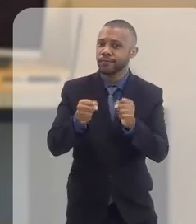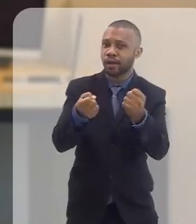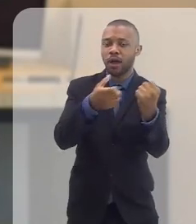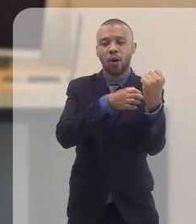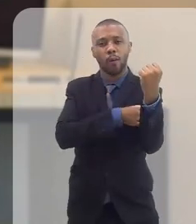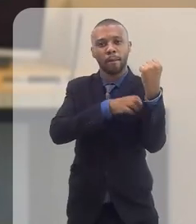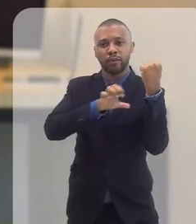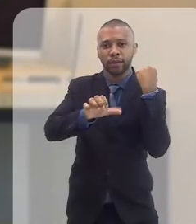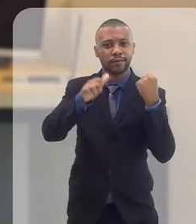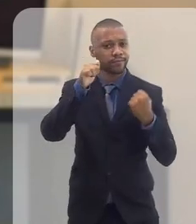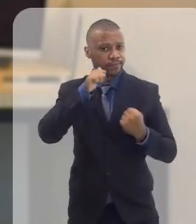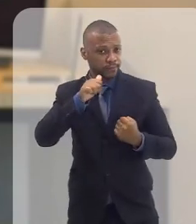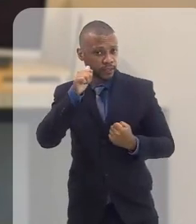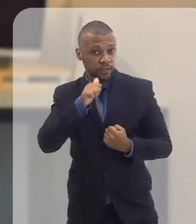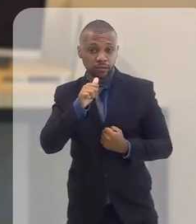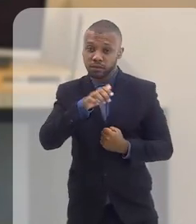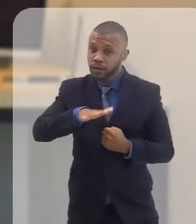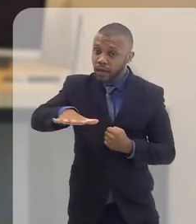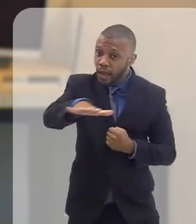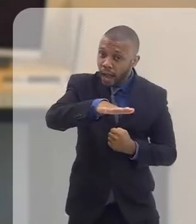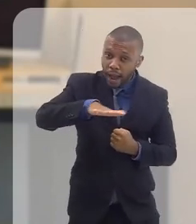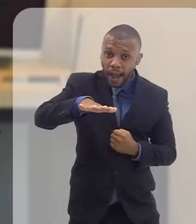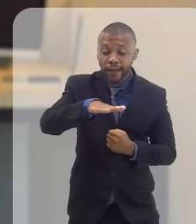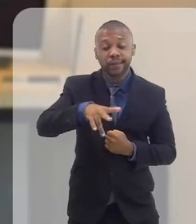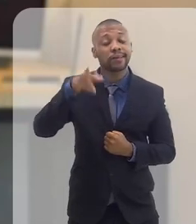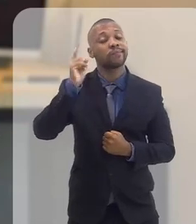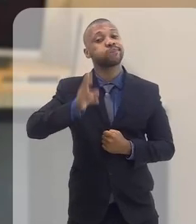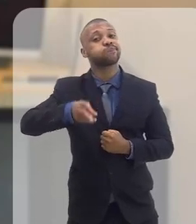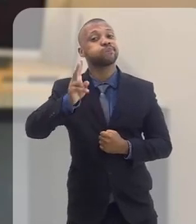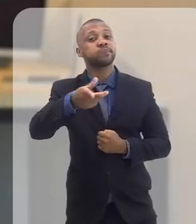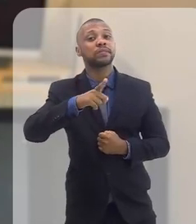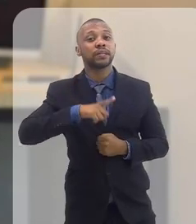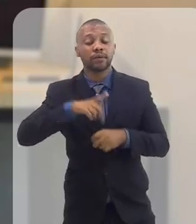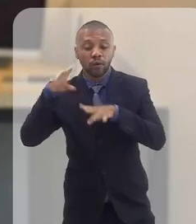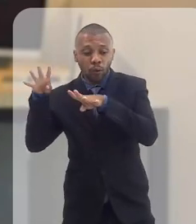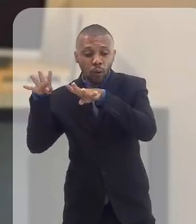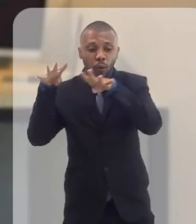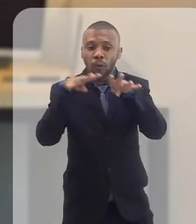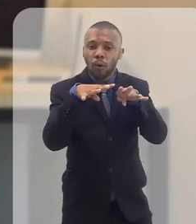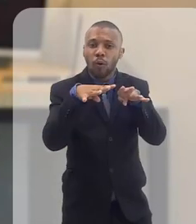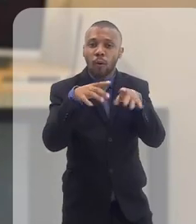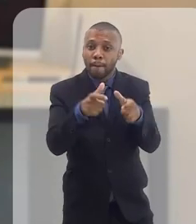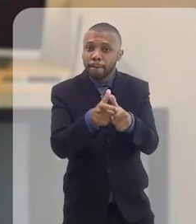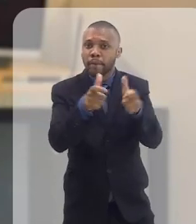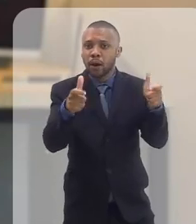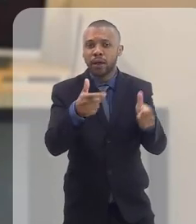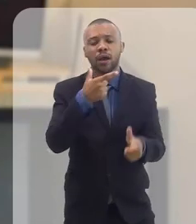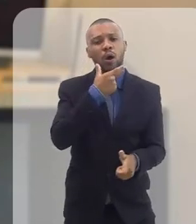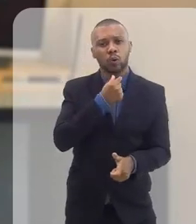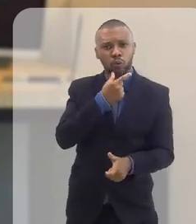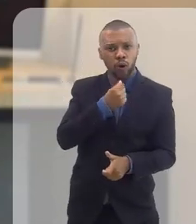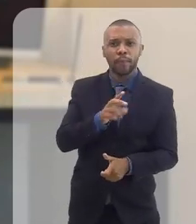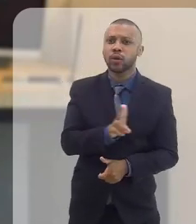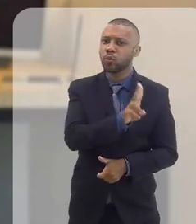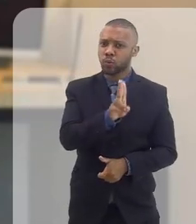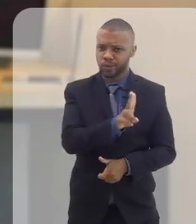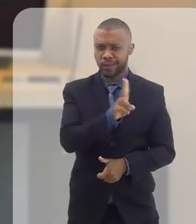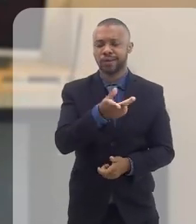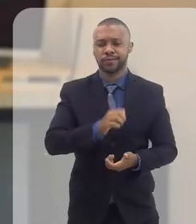e reforçando o empoderamento feminino em áreas onde sempre houve um predomínio